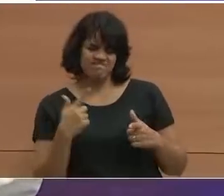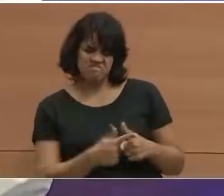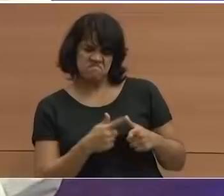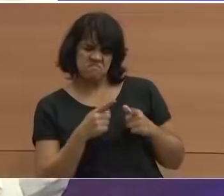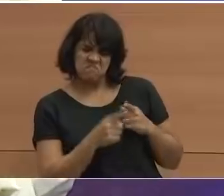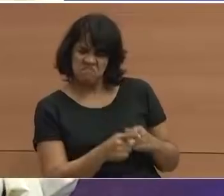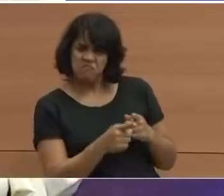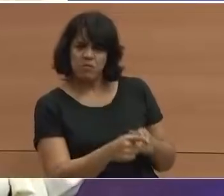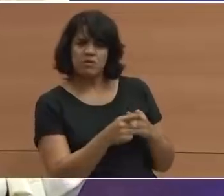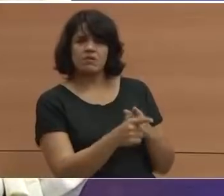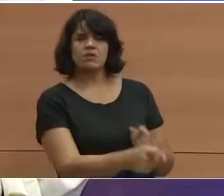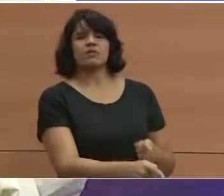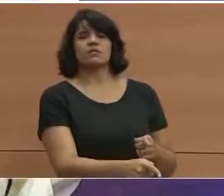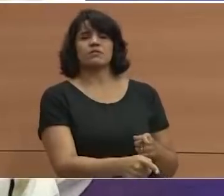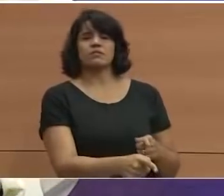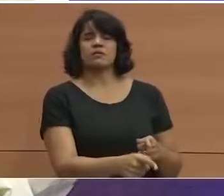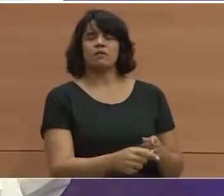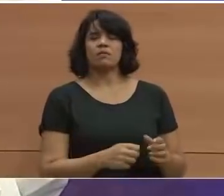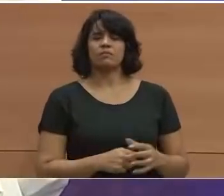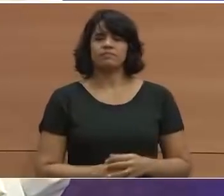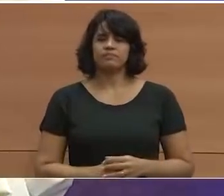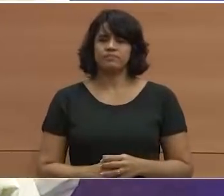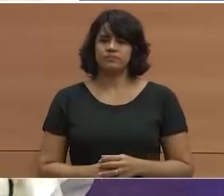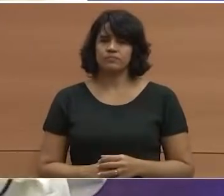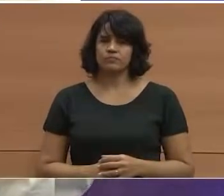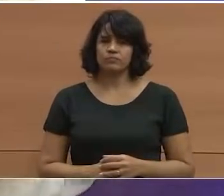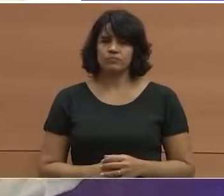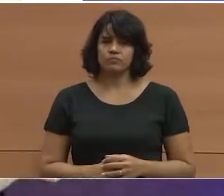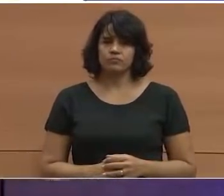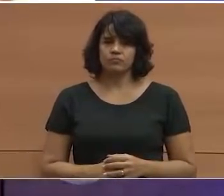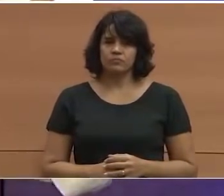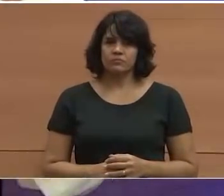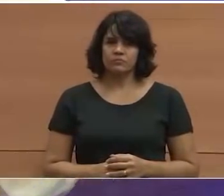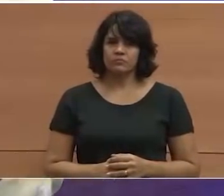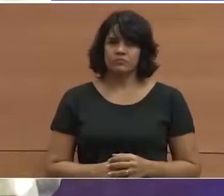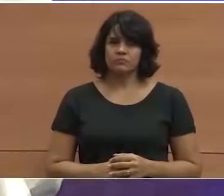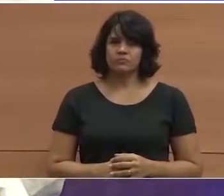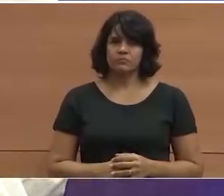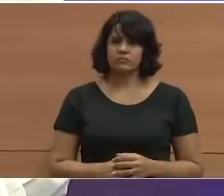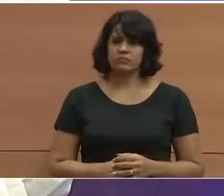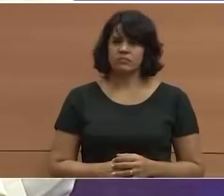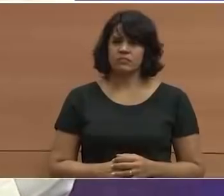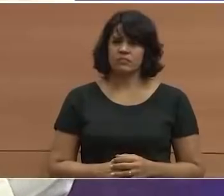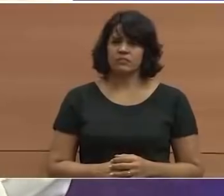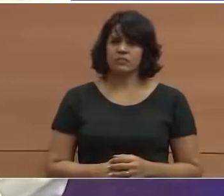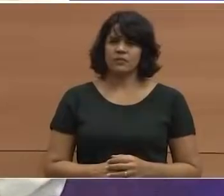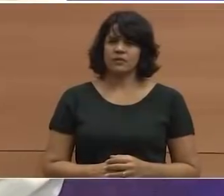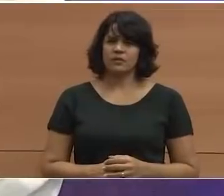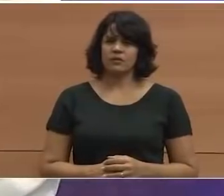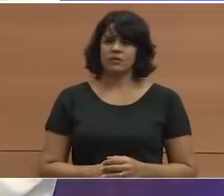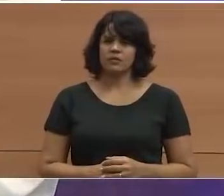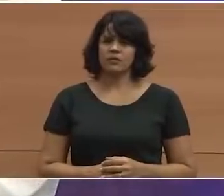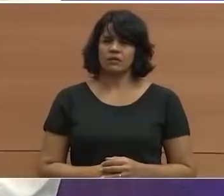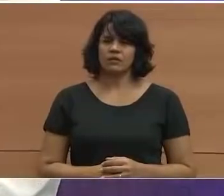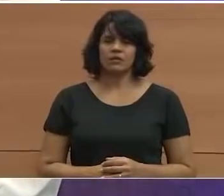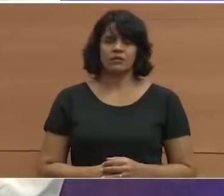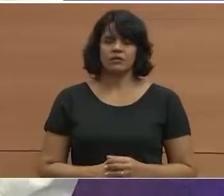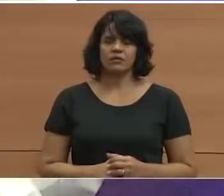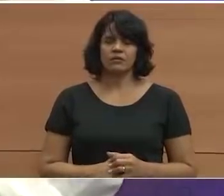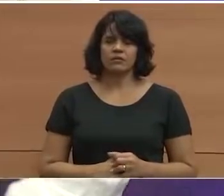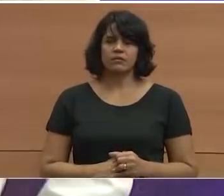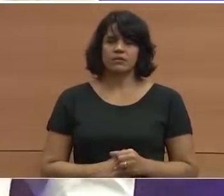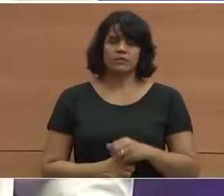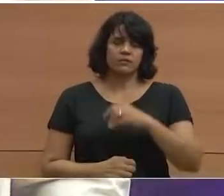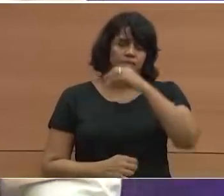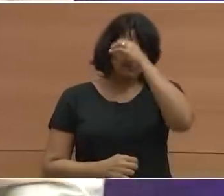Apóstolos, ainda estava na sua época, ele não podia detalhar demais.